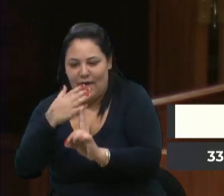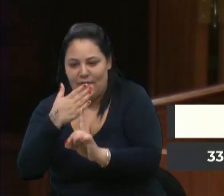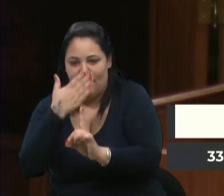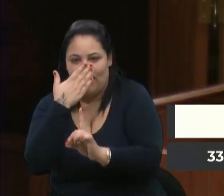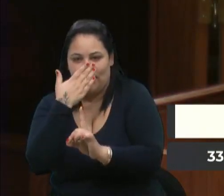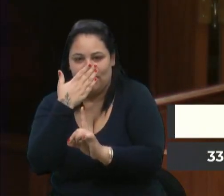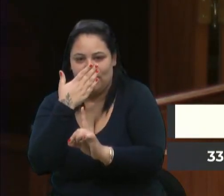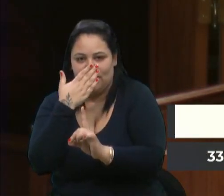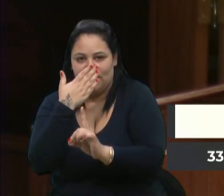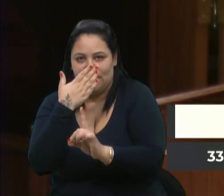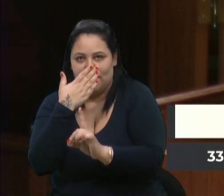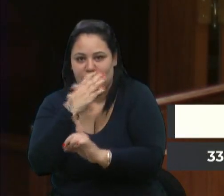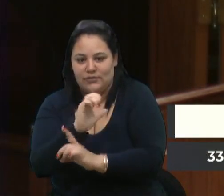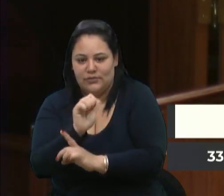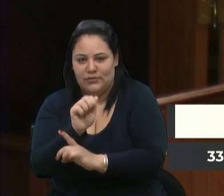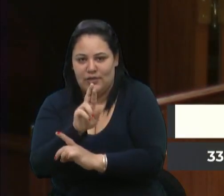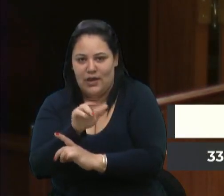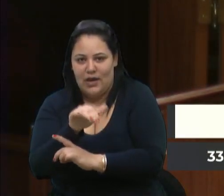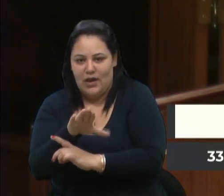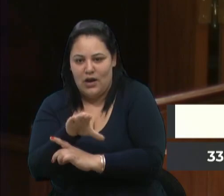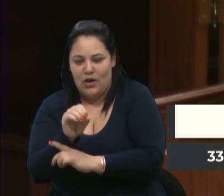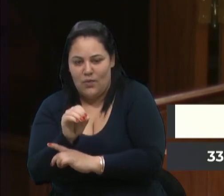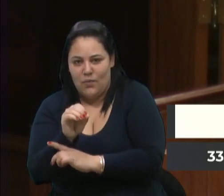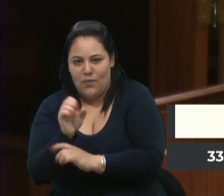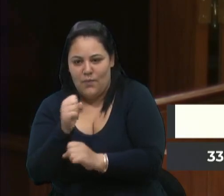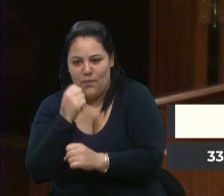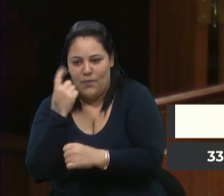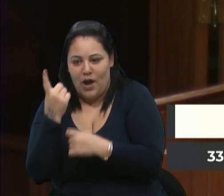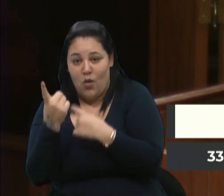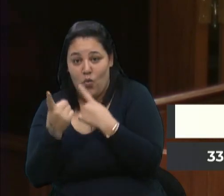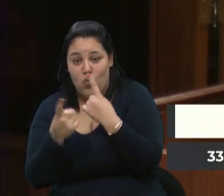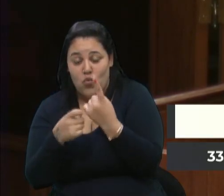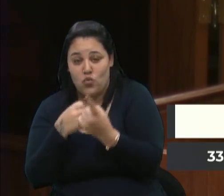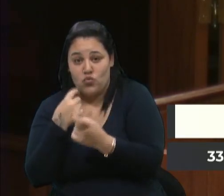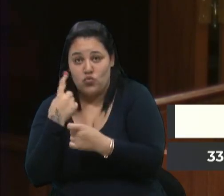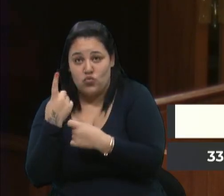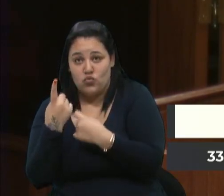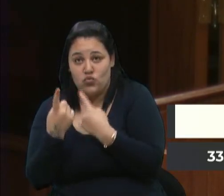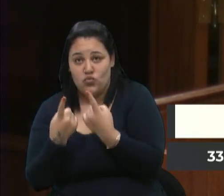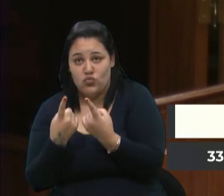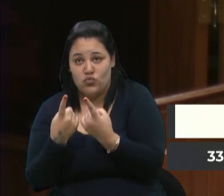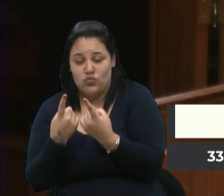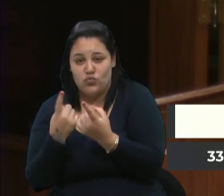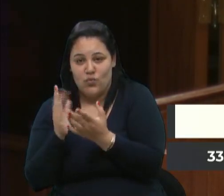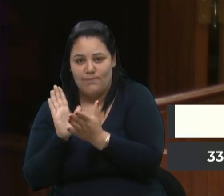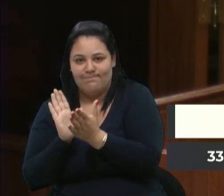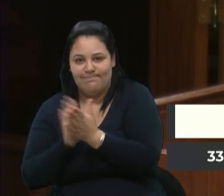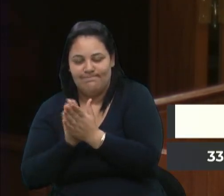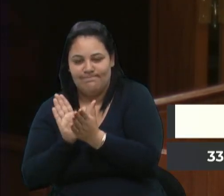por alguns, talvez tenha sido a minha expressão errada, por alguns, ela é aplaudida.